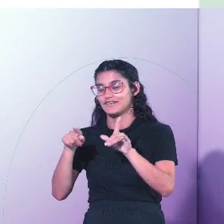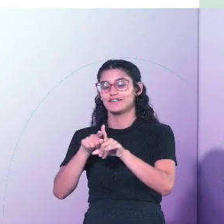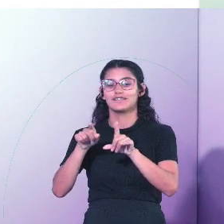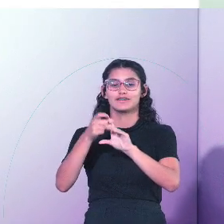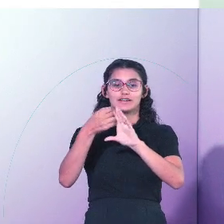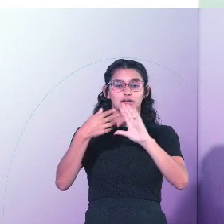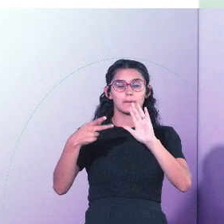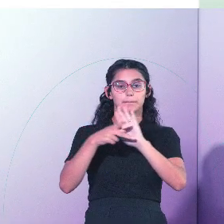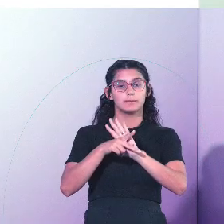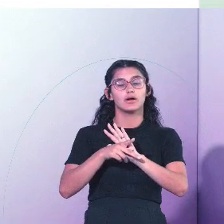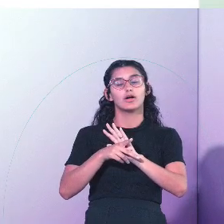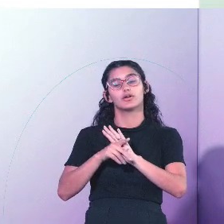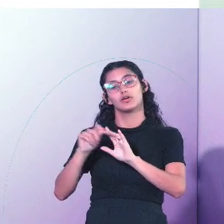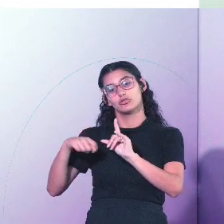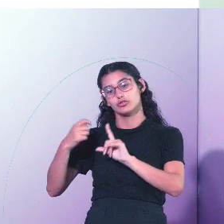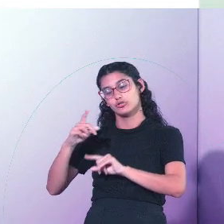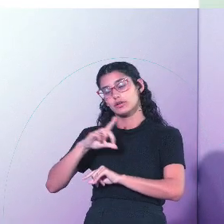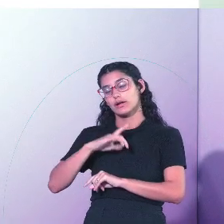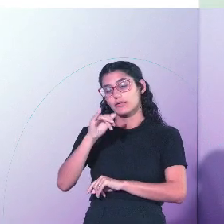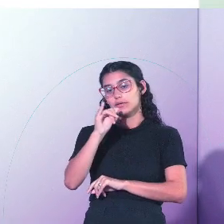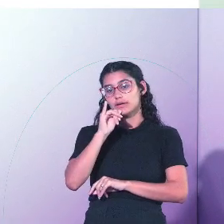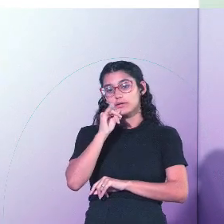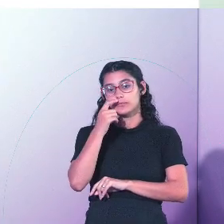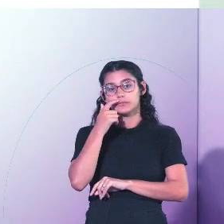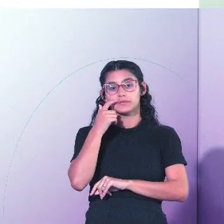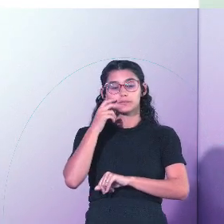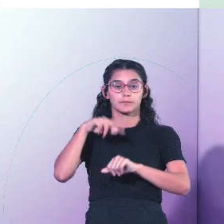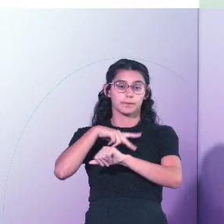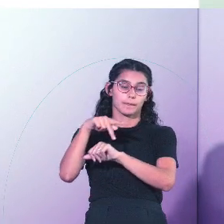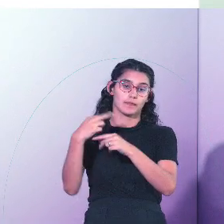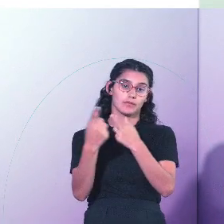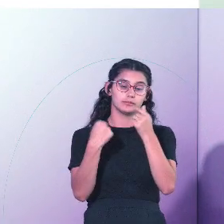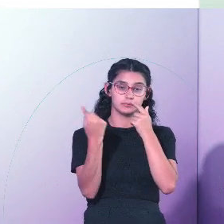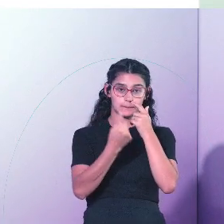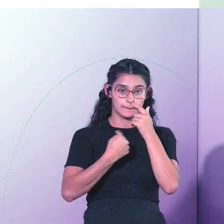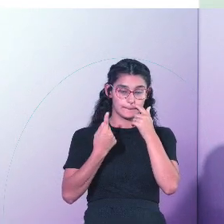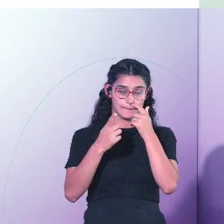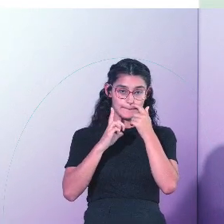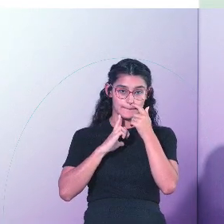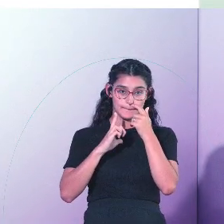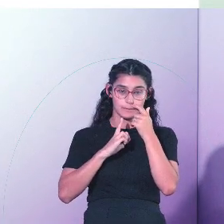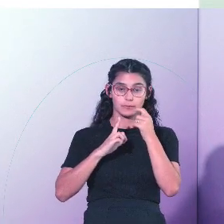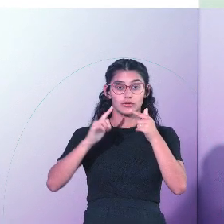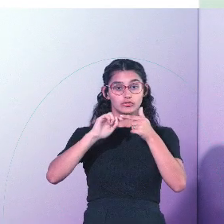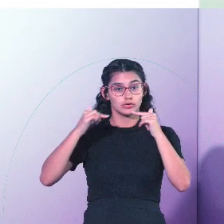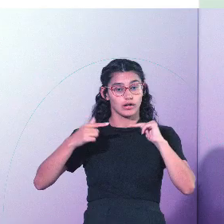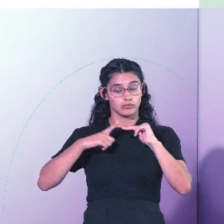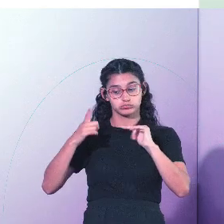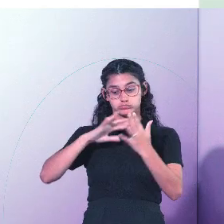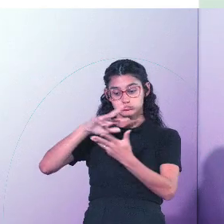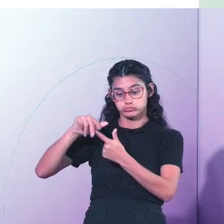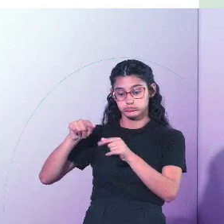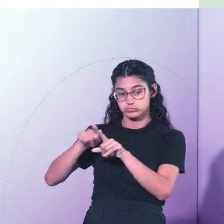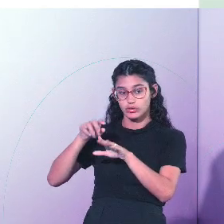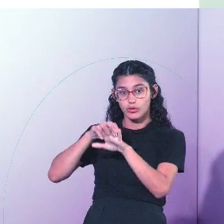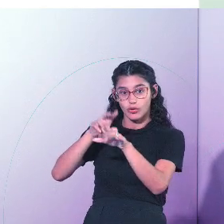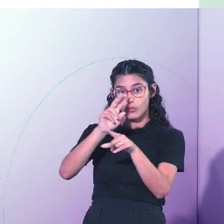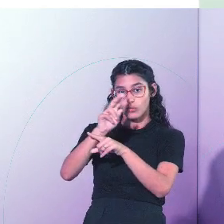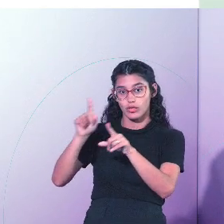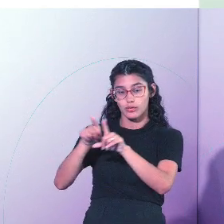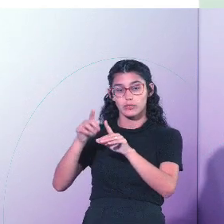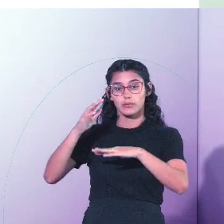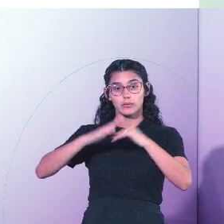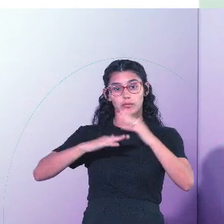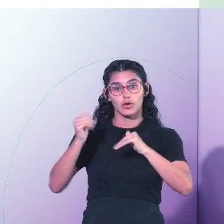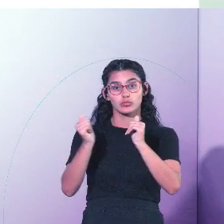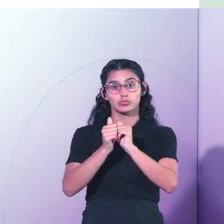aspectos logísticos, por exemplo, num país com a nossa dimensão geográfica, transporte e conservação de produtos que precisam